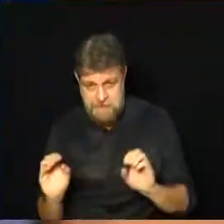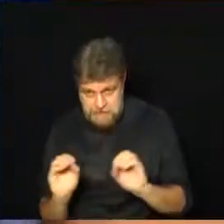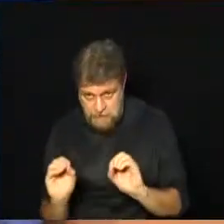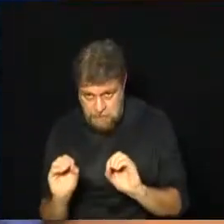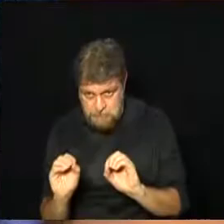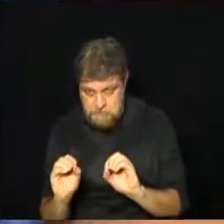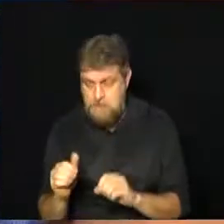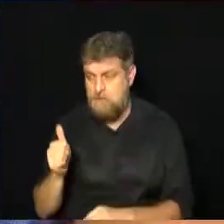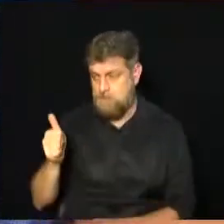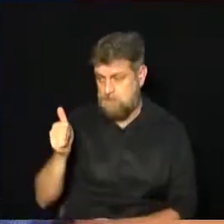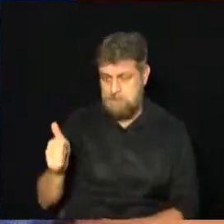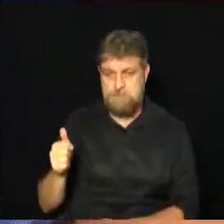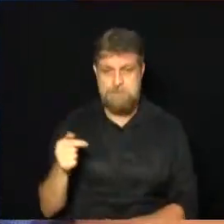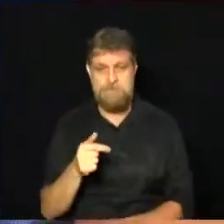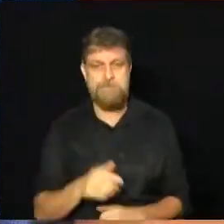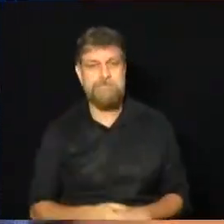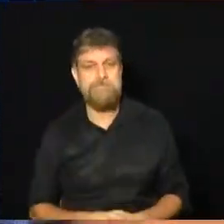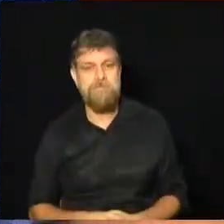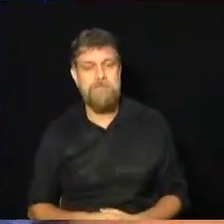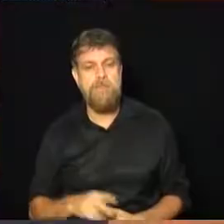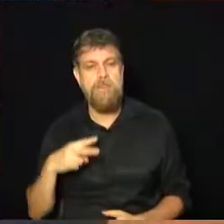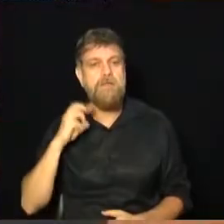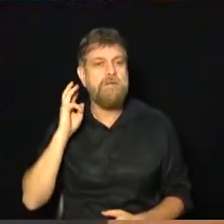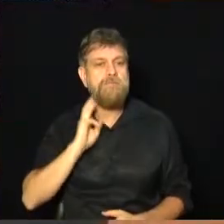né? Vereador Cecílio, por favor.